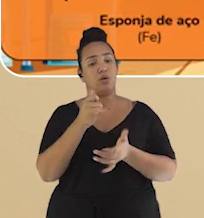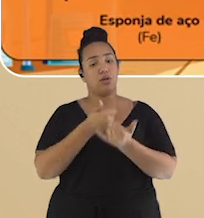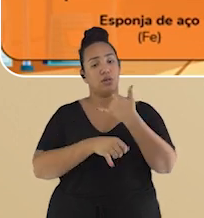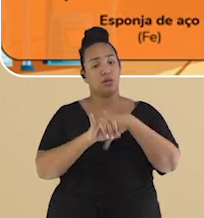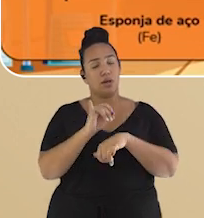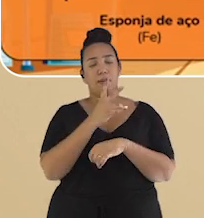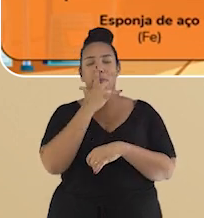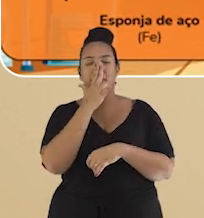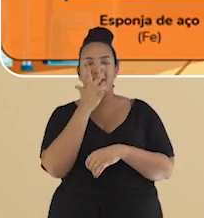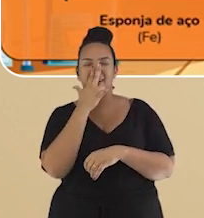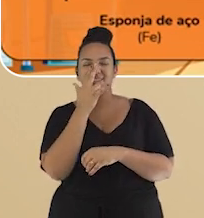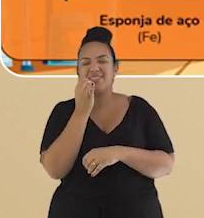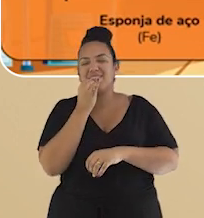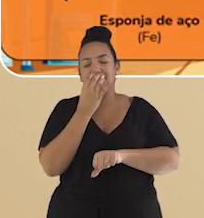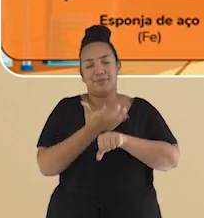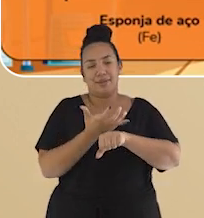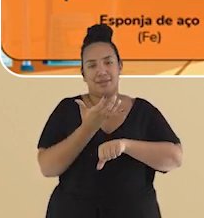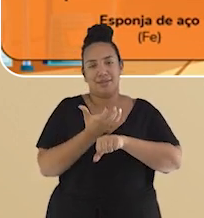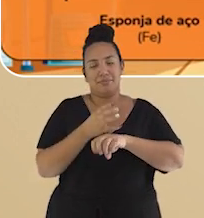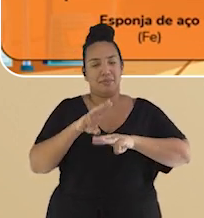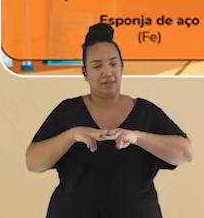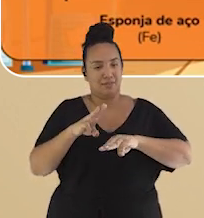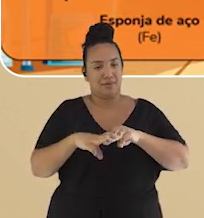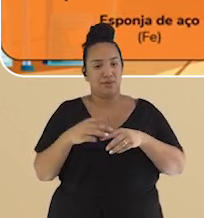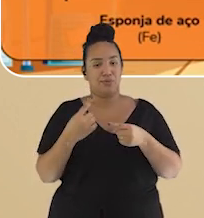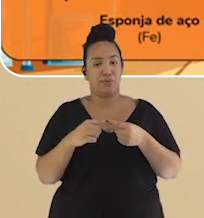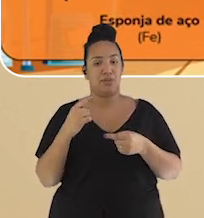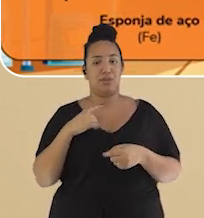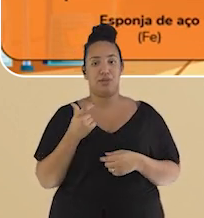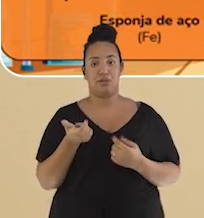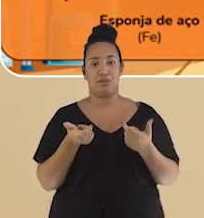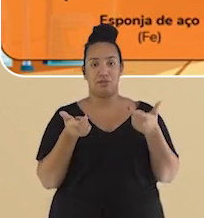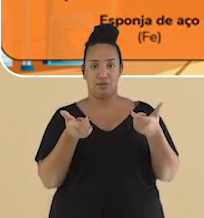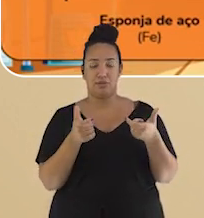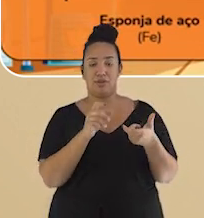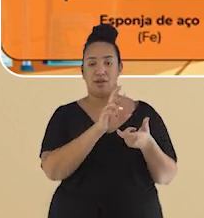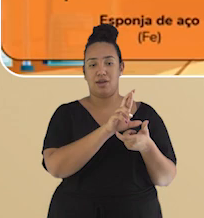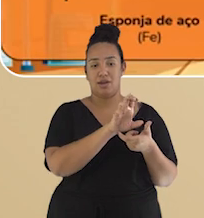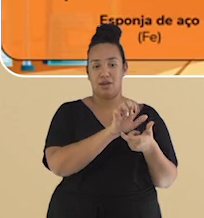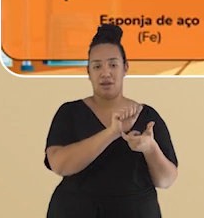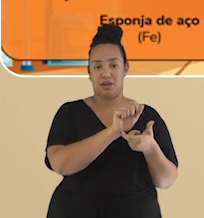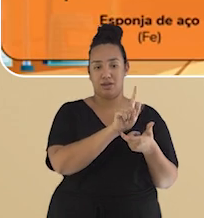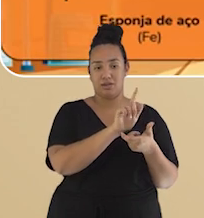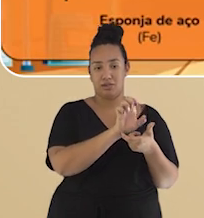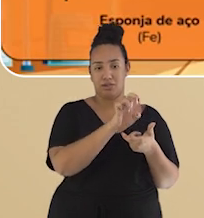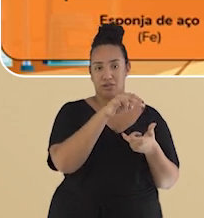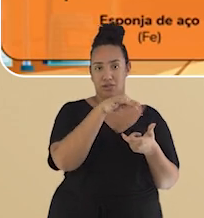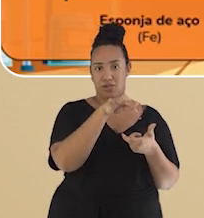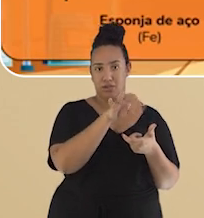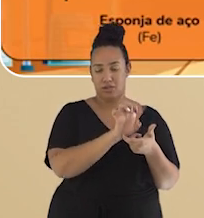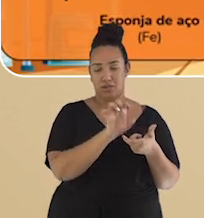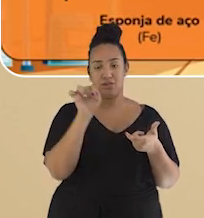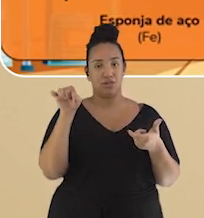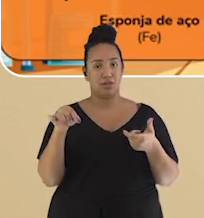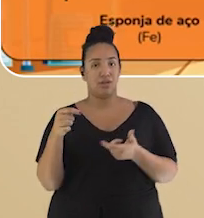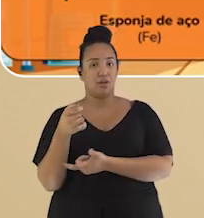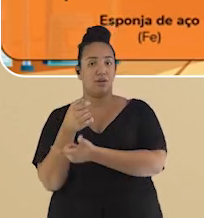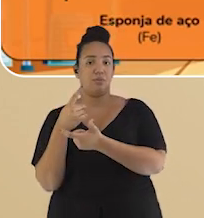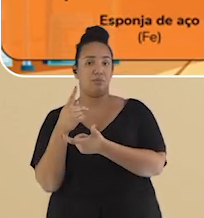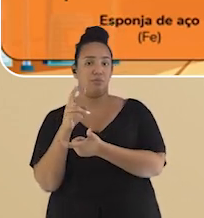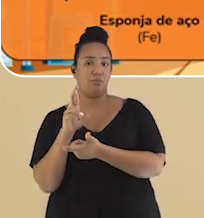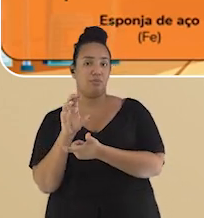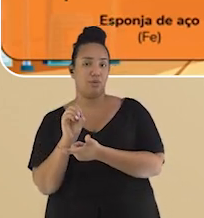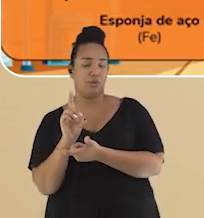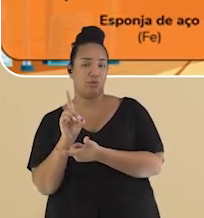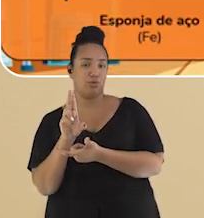uma equação matemática, por apresentar dois membros, reagentes e produtos, sendo os reagentes do lado esquerdo e os produtos do